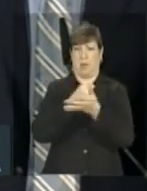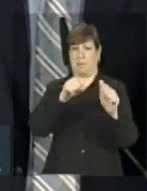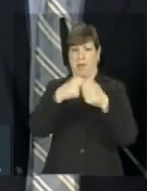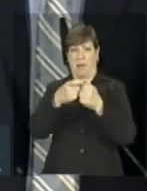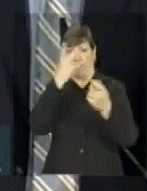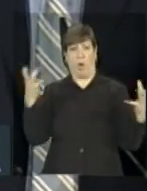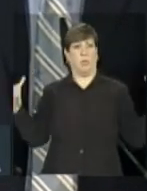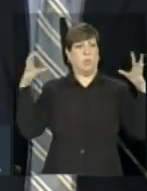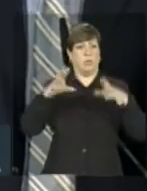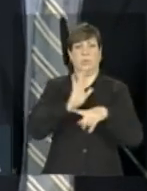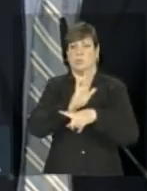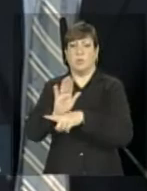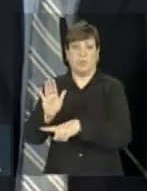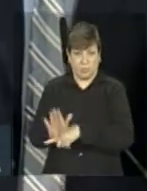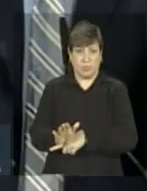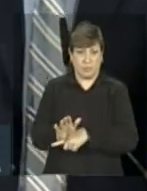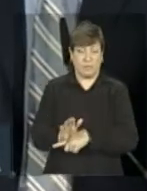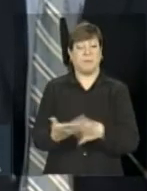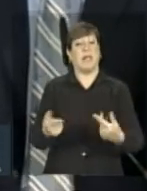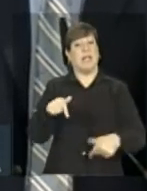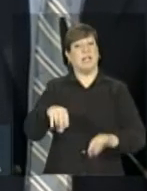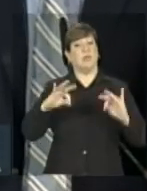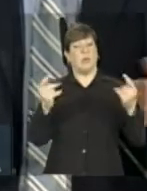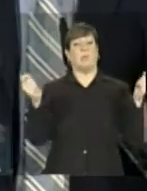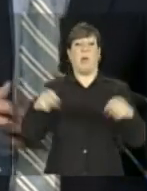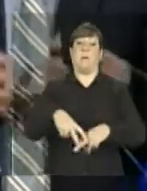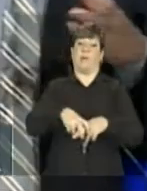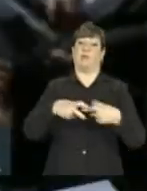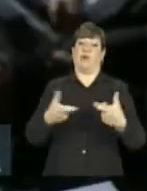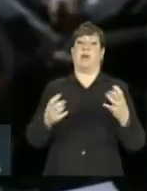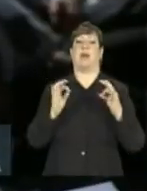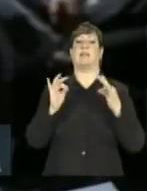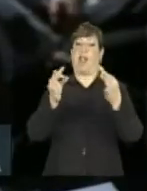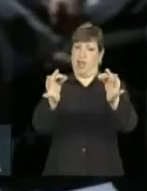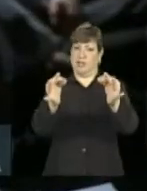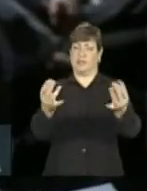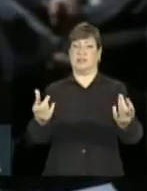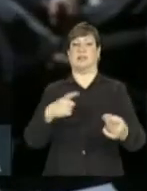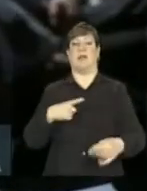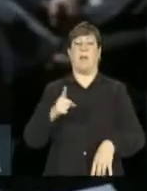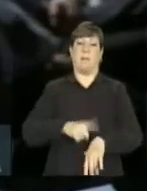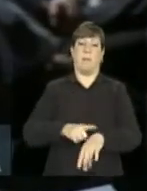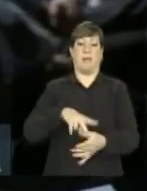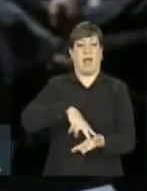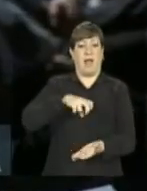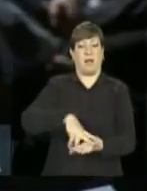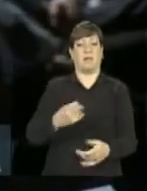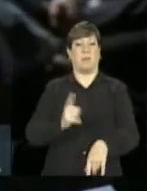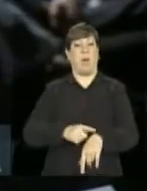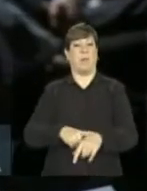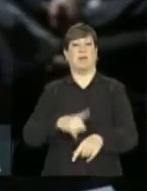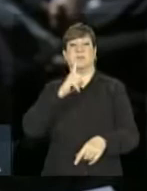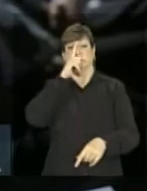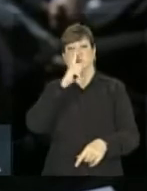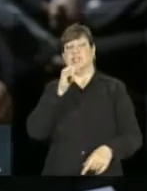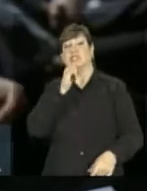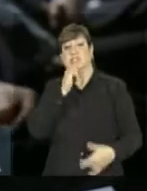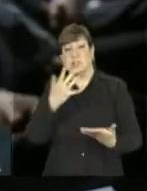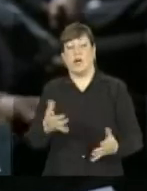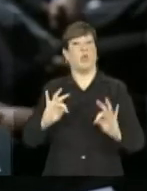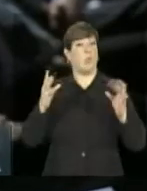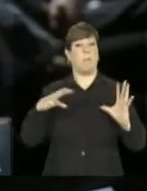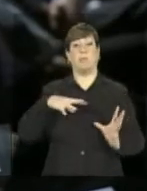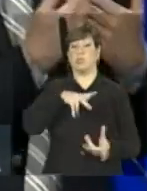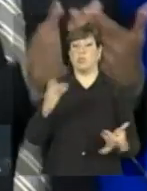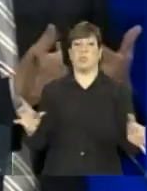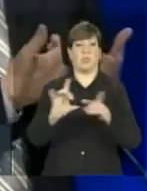há um ano. Isso tudo é possível graças à tecnologia. Em momentos de alegria, de tragédia, o mundo se une, todos nós,